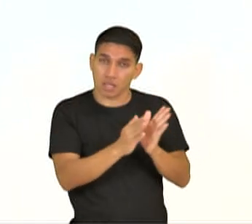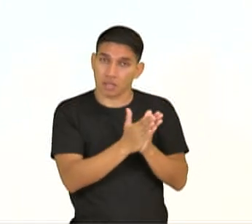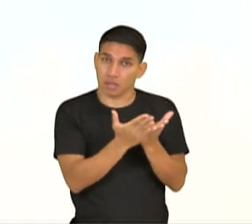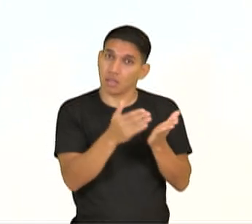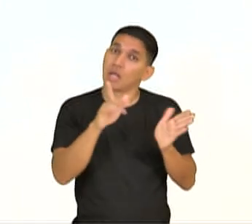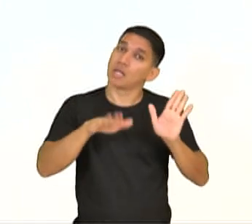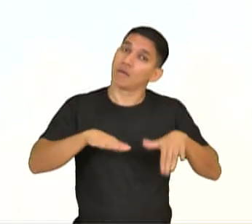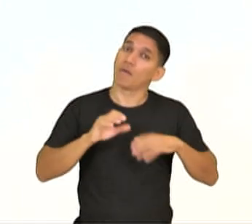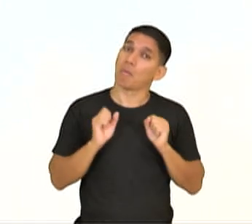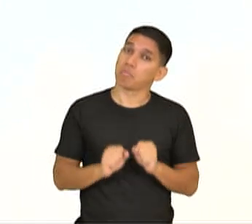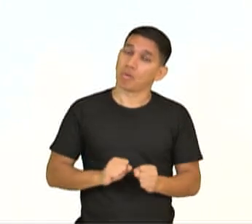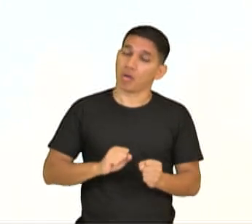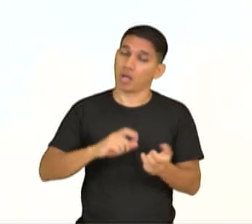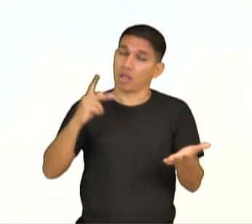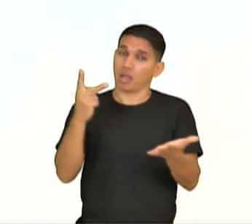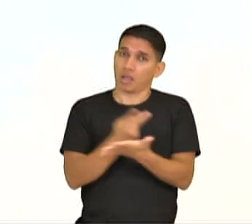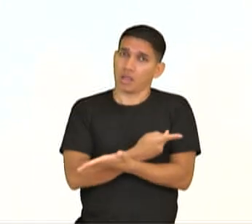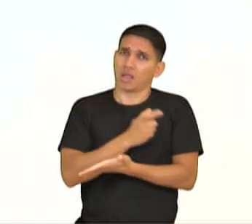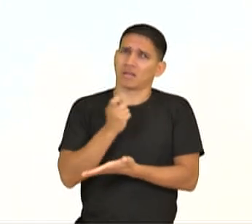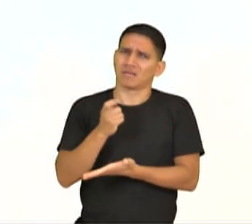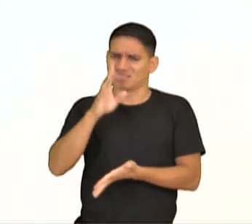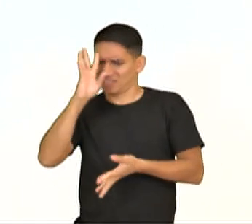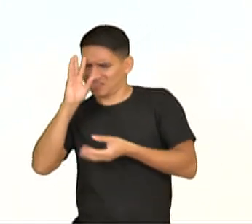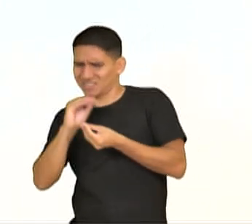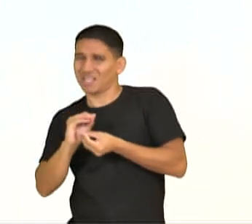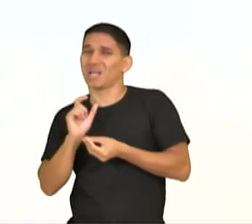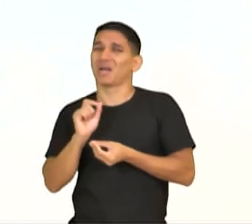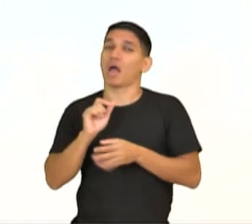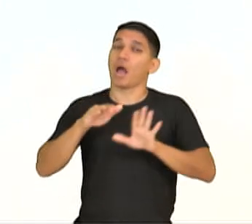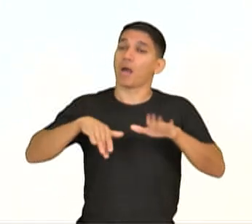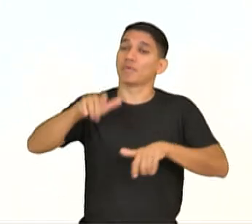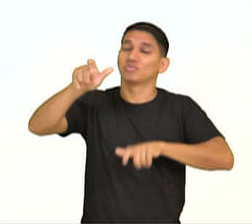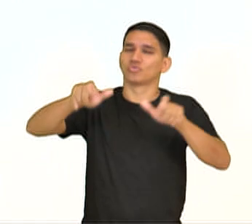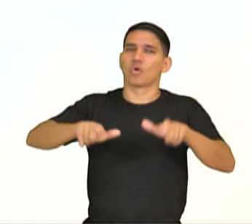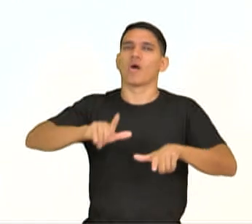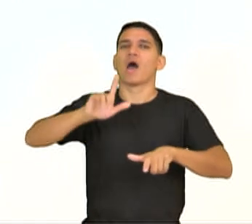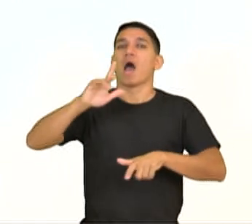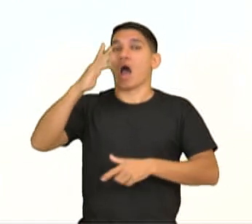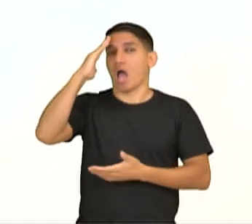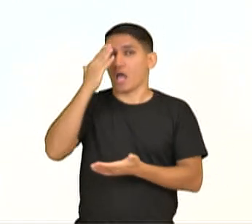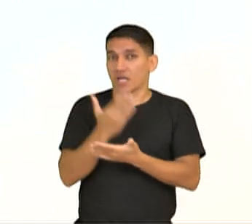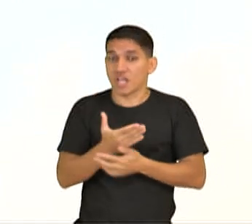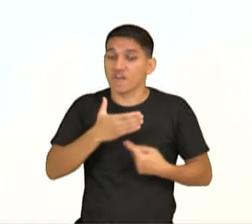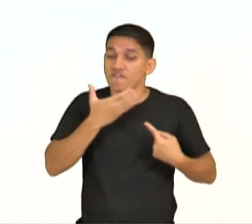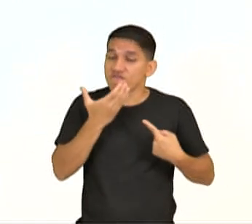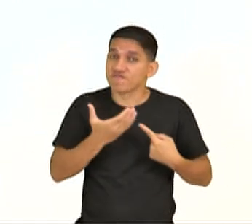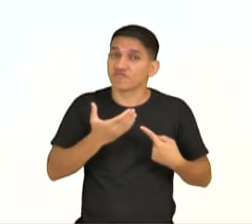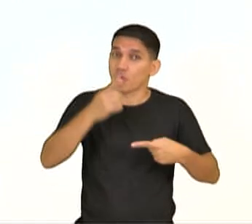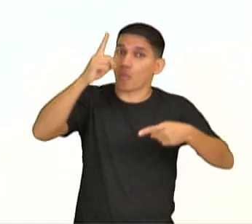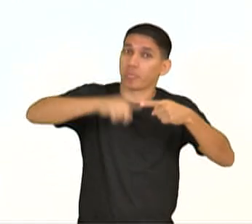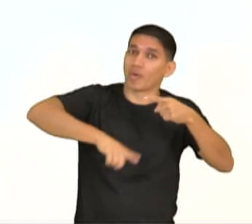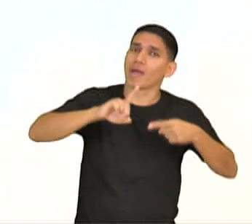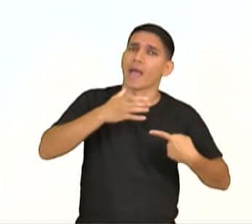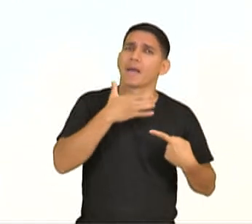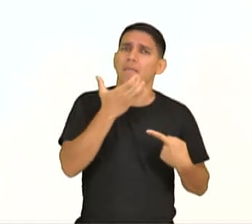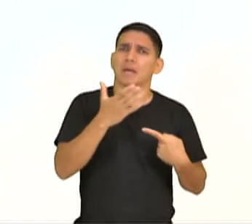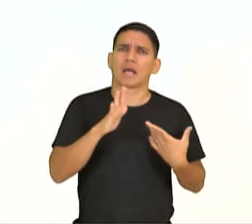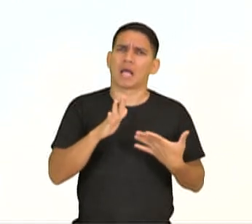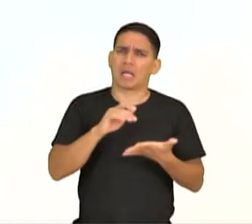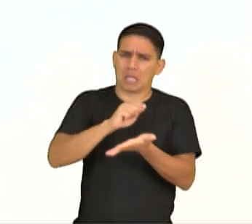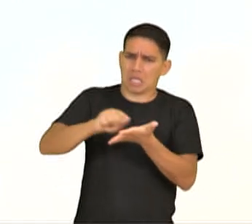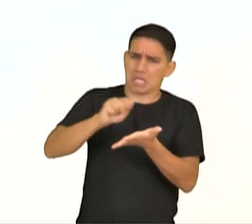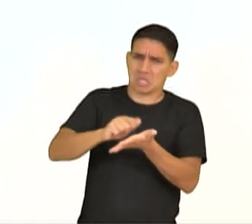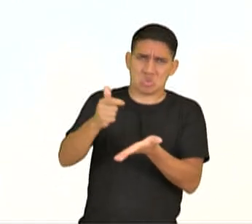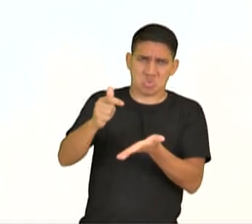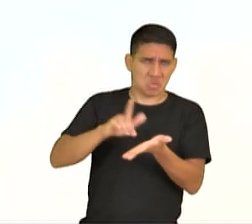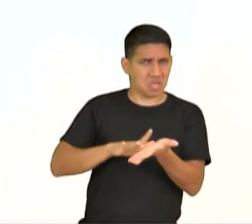um equívoco de interpretação aqui muito recorrente. As pessoas acham que o fruto proibido era uma maçã, mas em nenhum momento está escrito isso. Mas